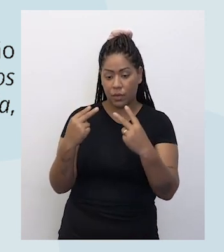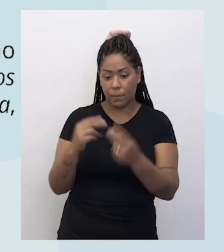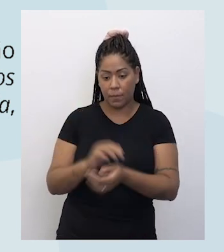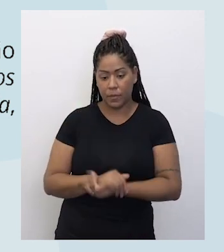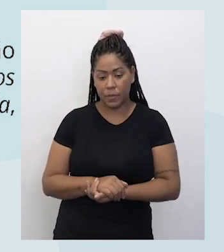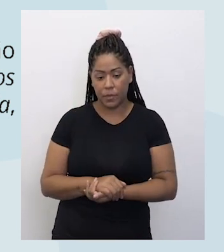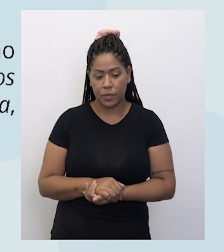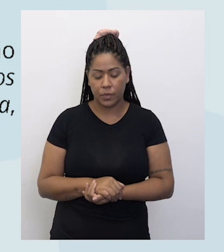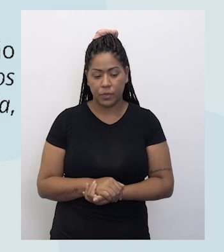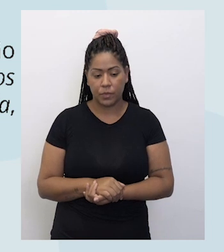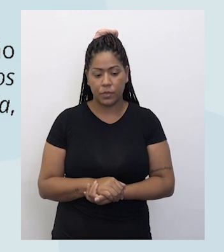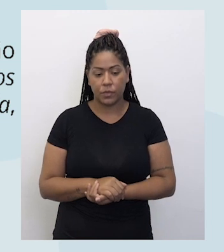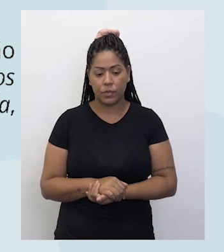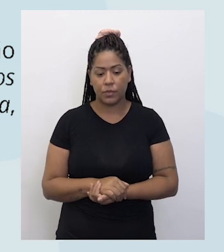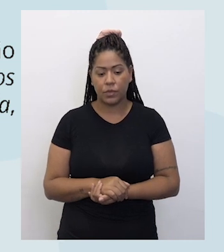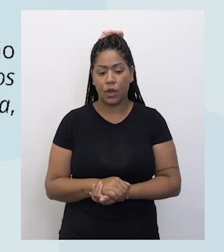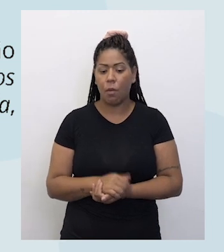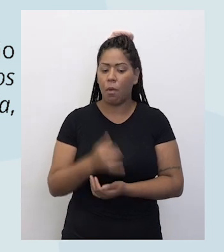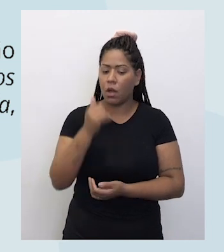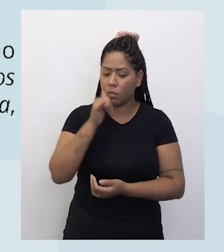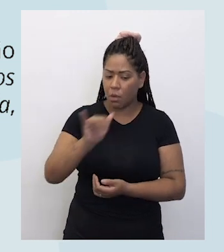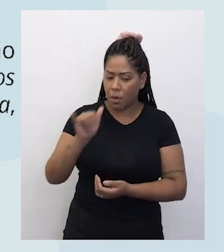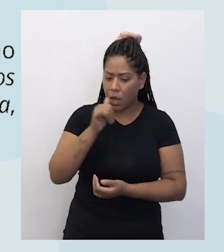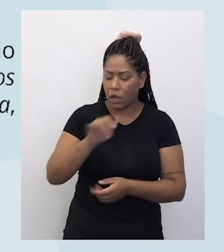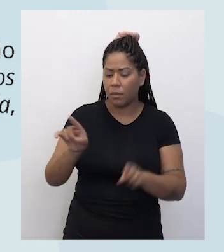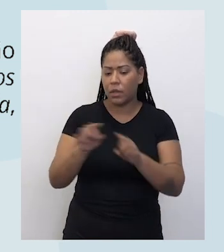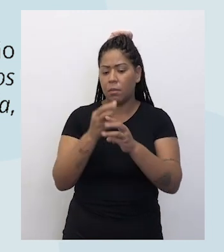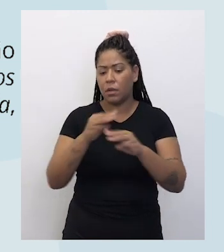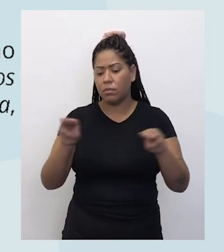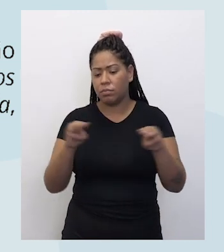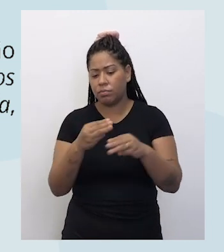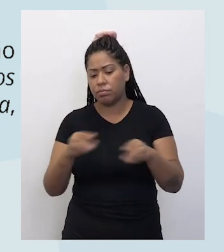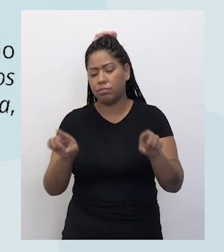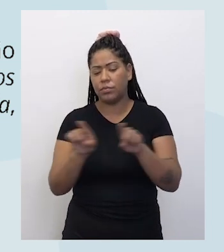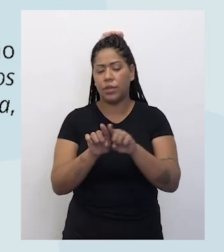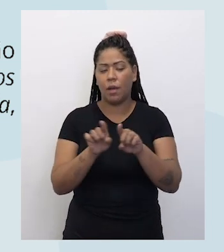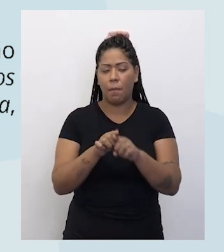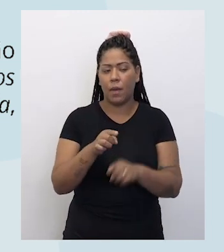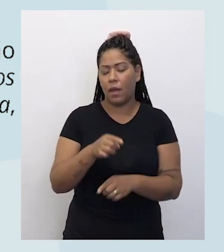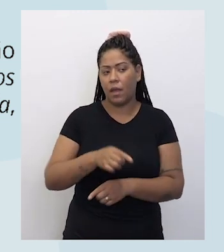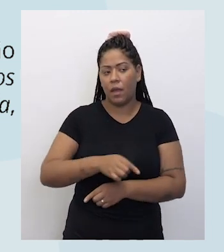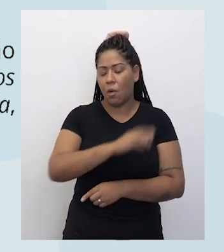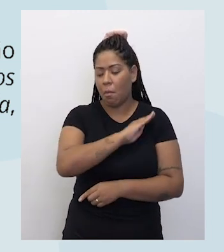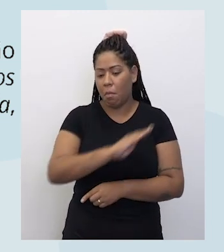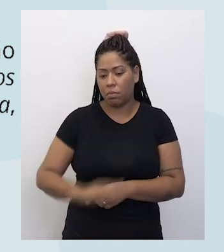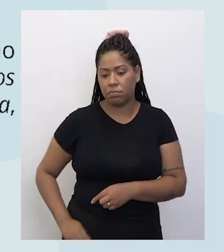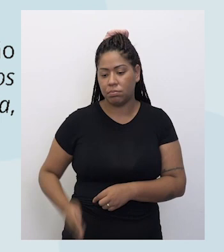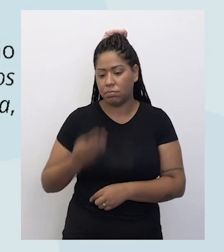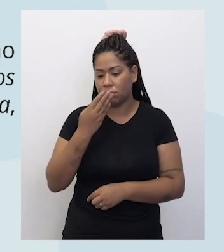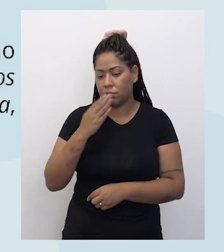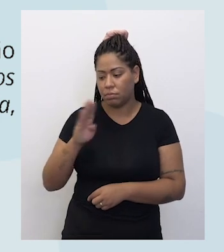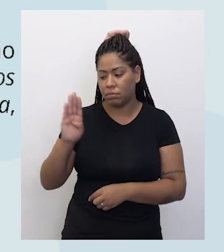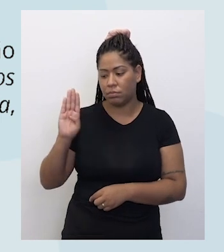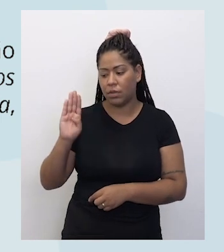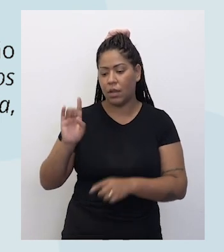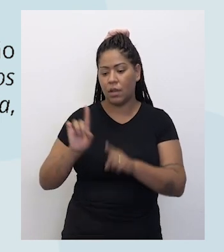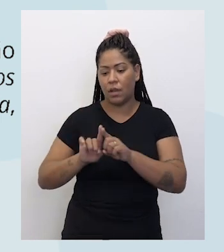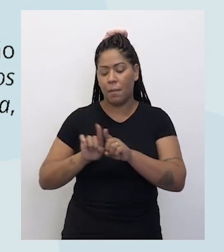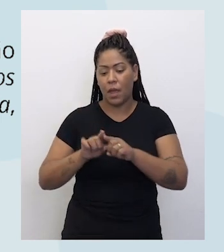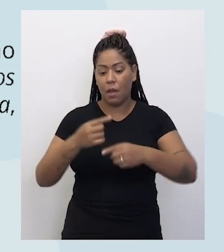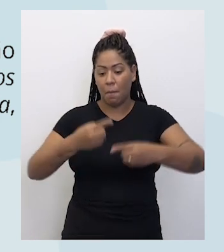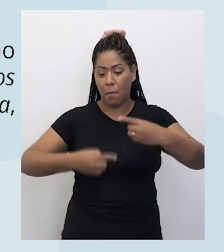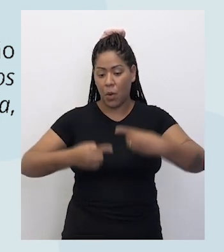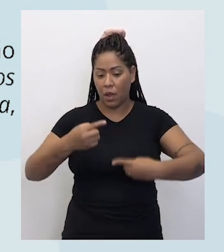apelativa. As propagandas, as publicidades, os discursos políticos ou de autoridade, textos de horóscopo e